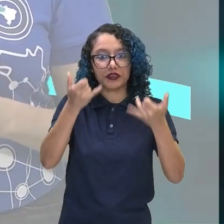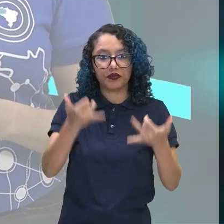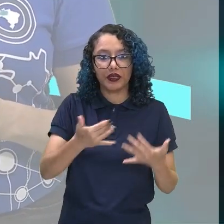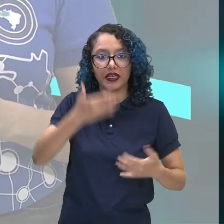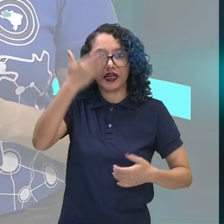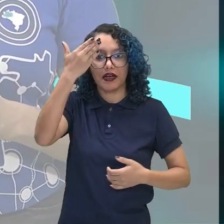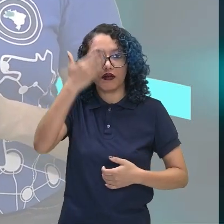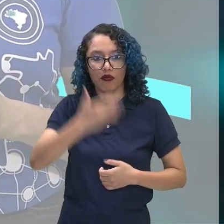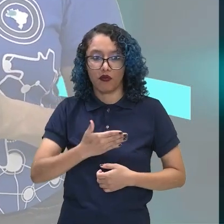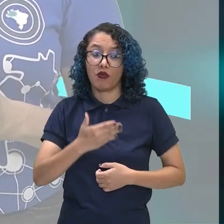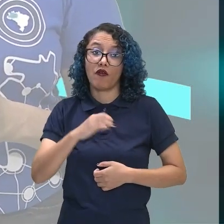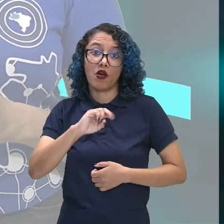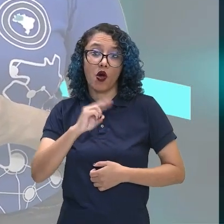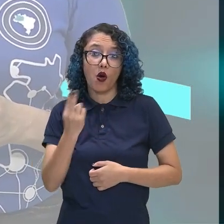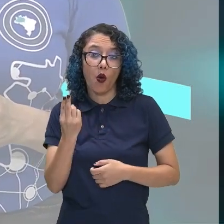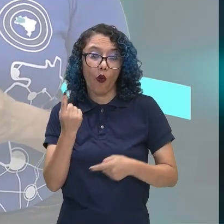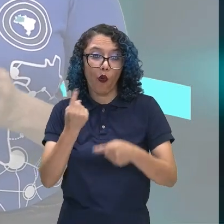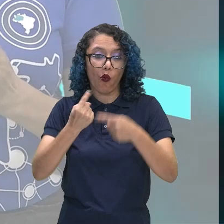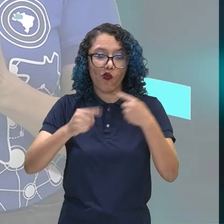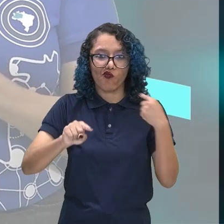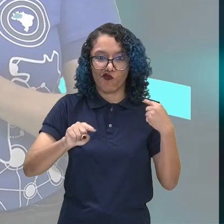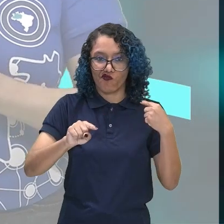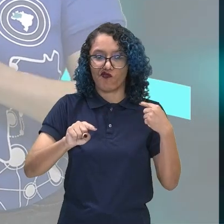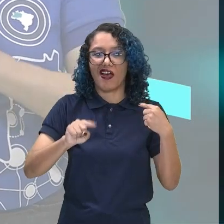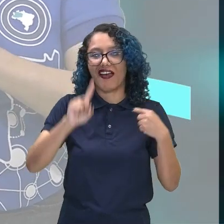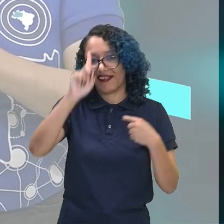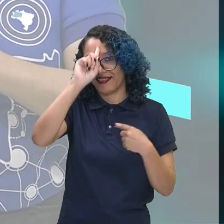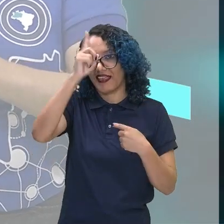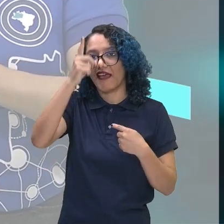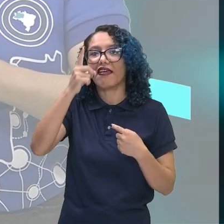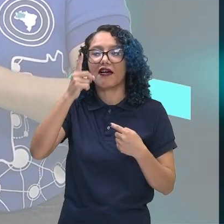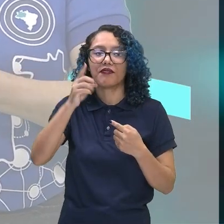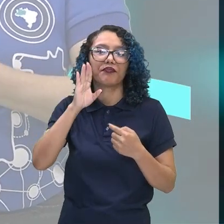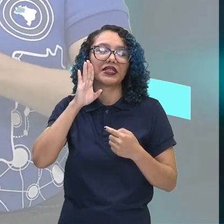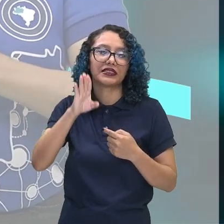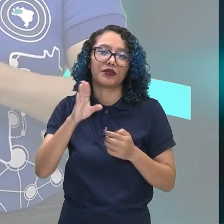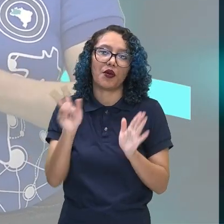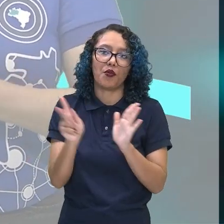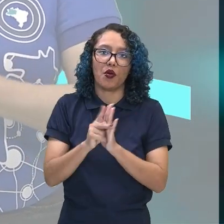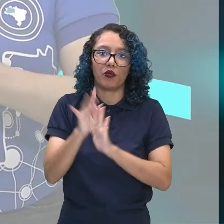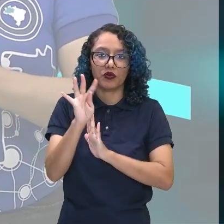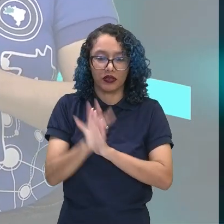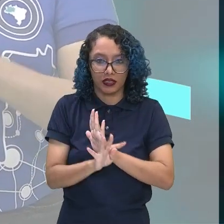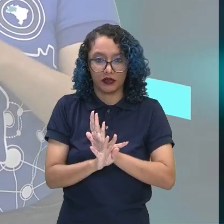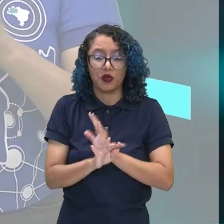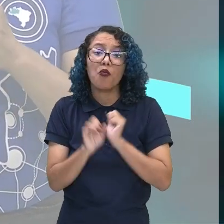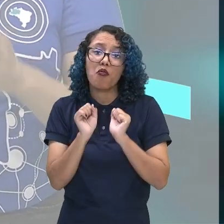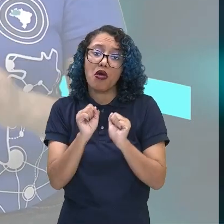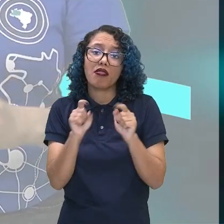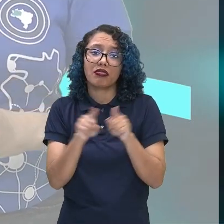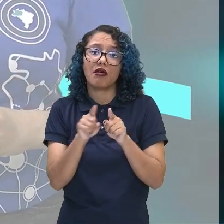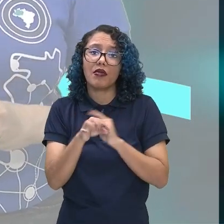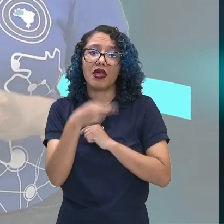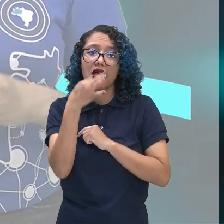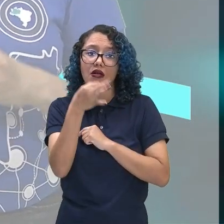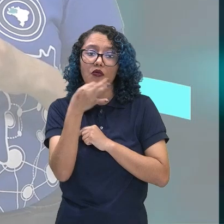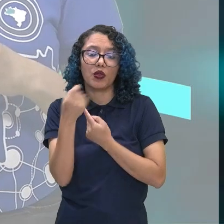a tese, né? Porque você pode também argumentar para